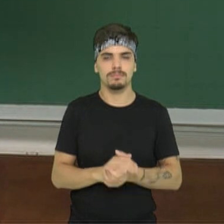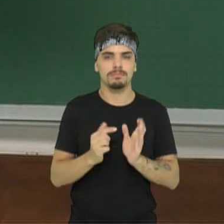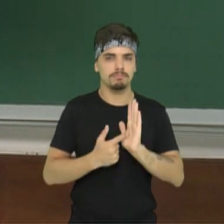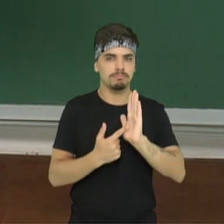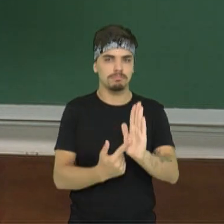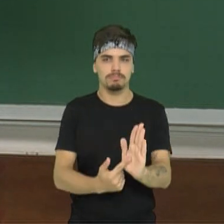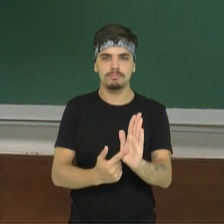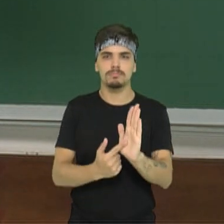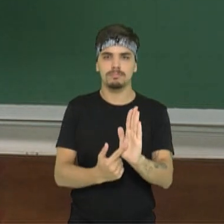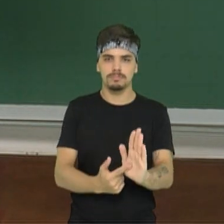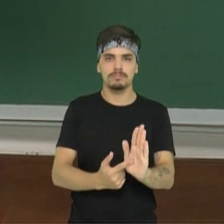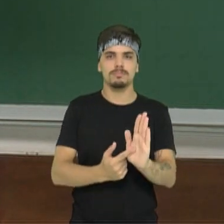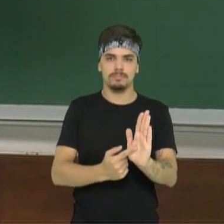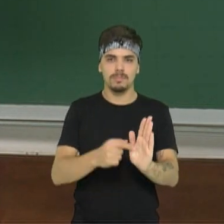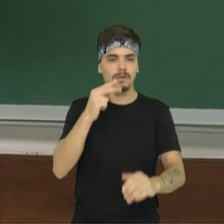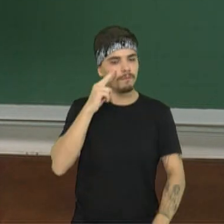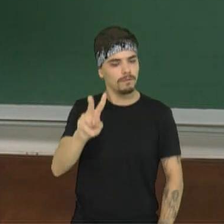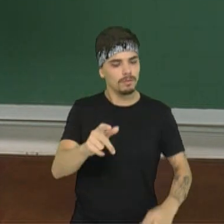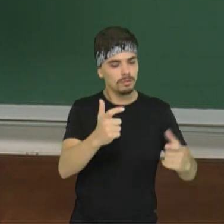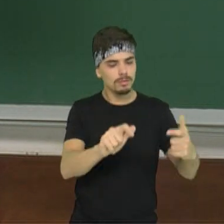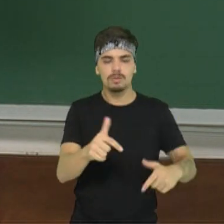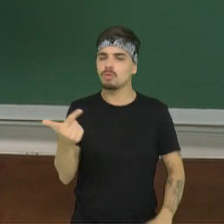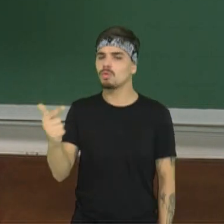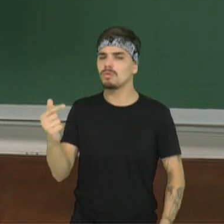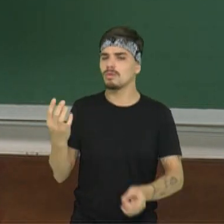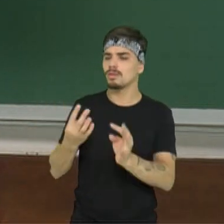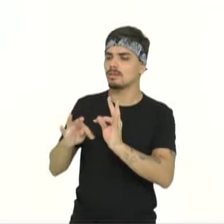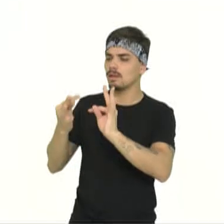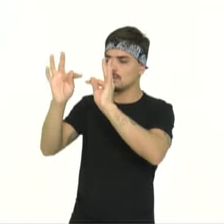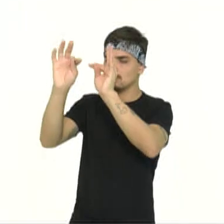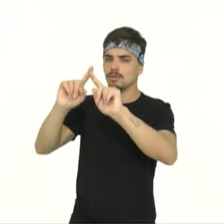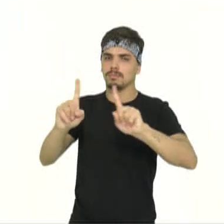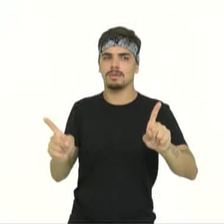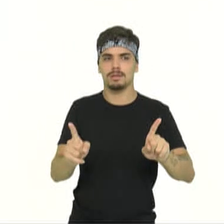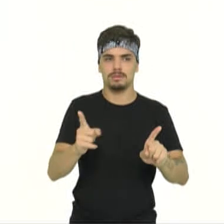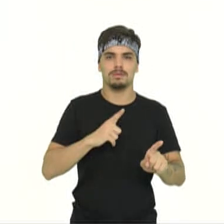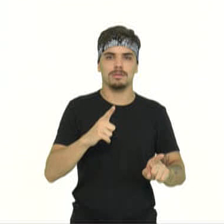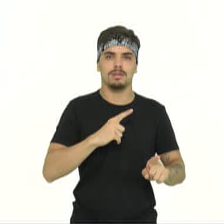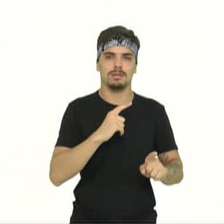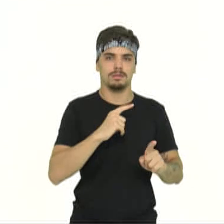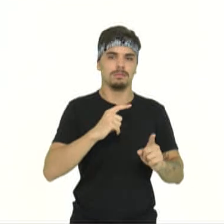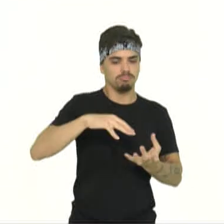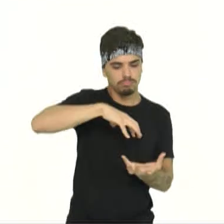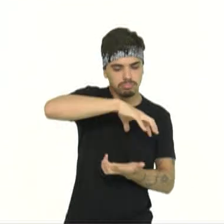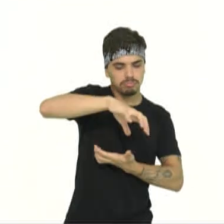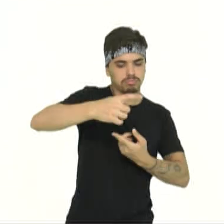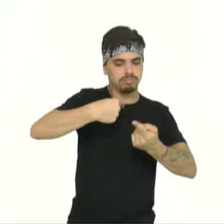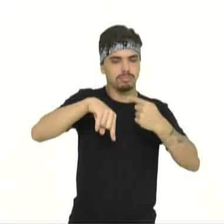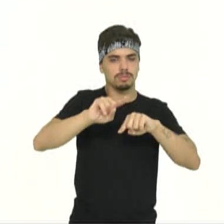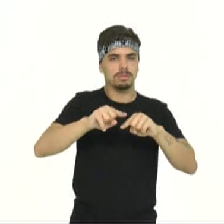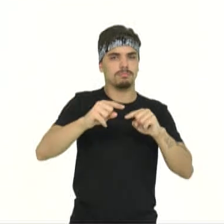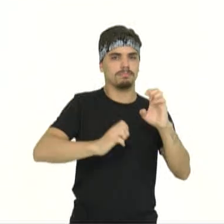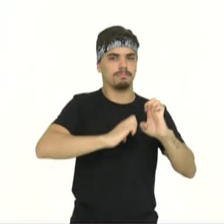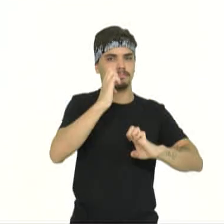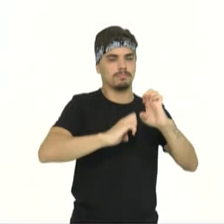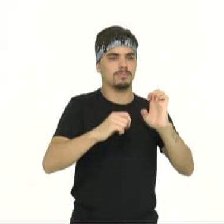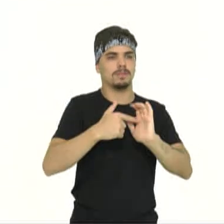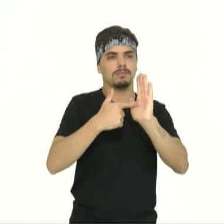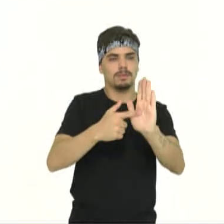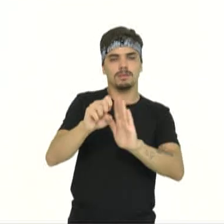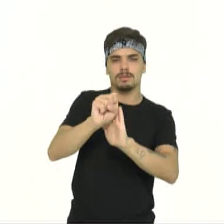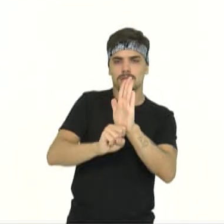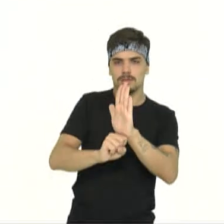apresentar várias rurais, as pessoas viviam no campo, né? Não existia tecnologia. Então, a Revolução Industrial traz essa configuração, já em meados do século XVIII,